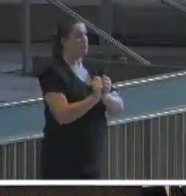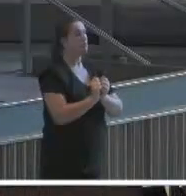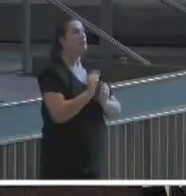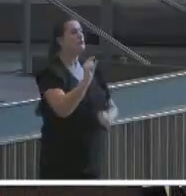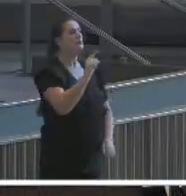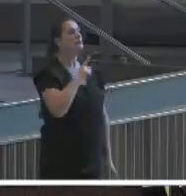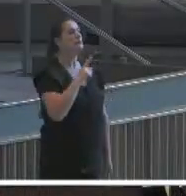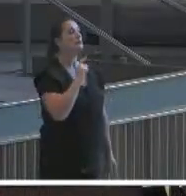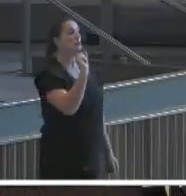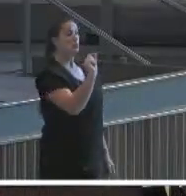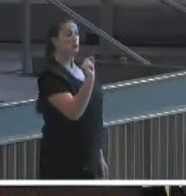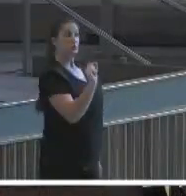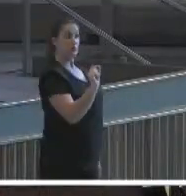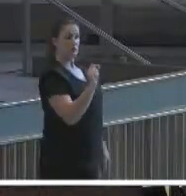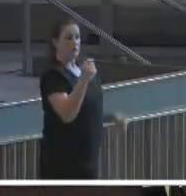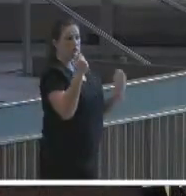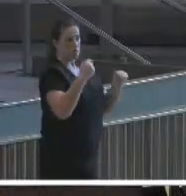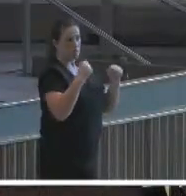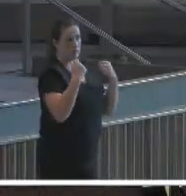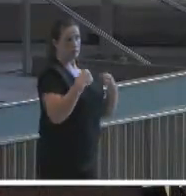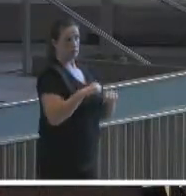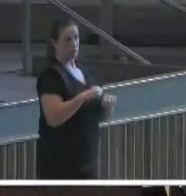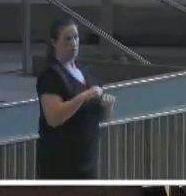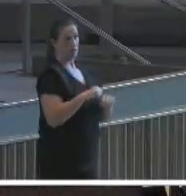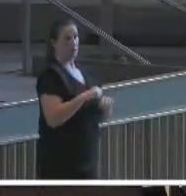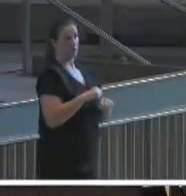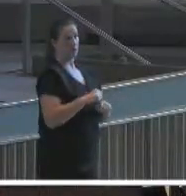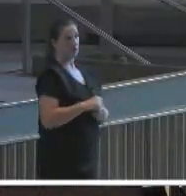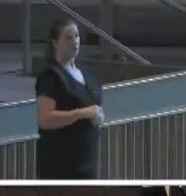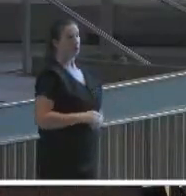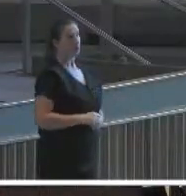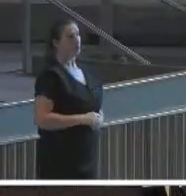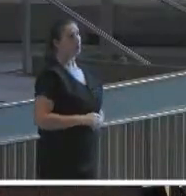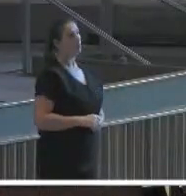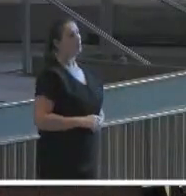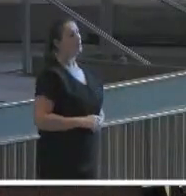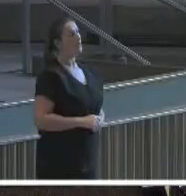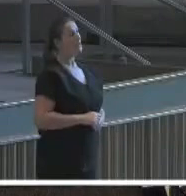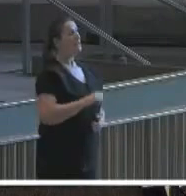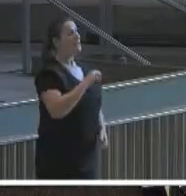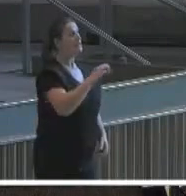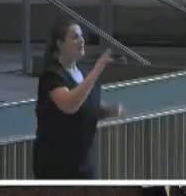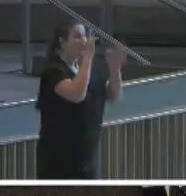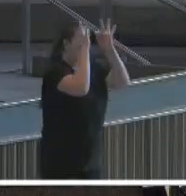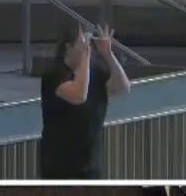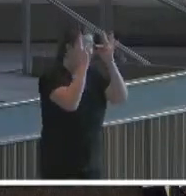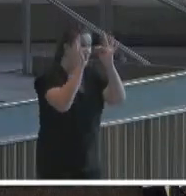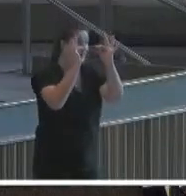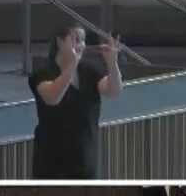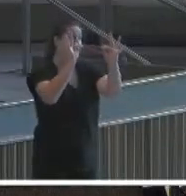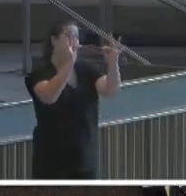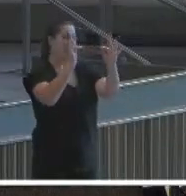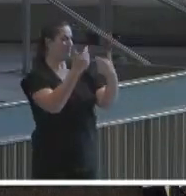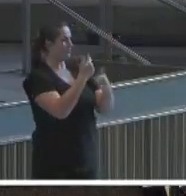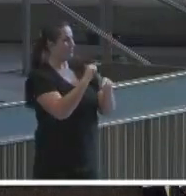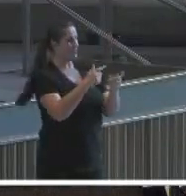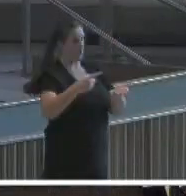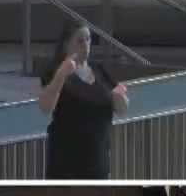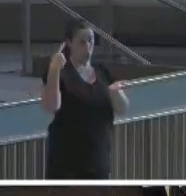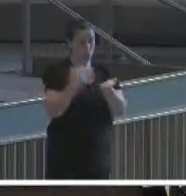uma advertência: se eles fossem infiéis a este pacto com